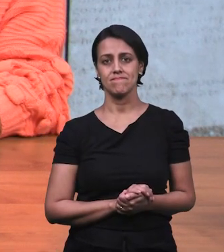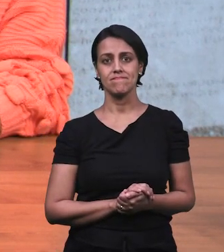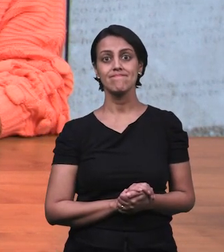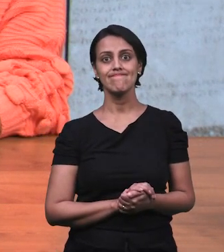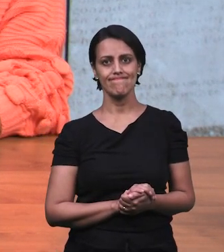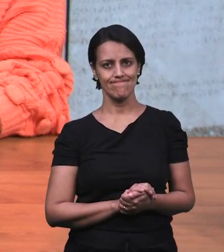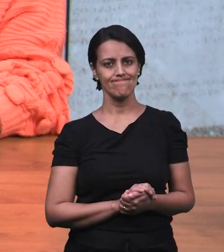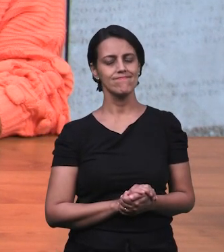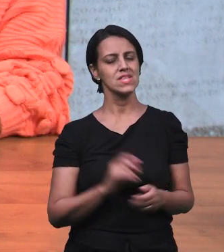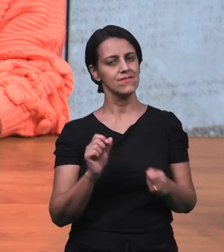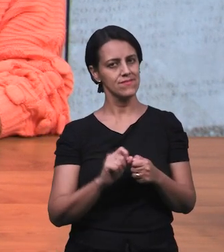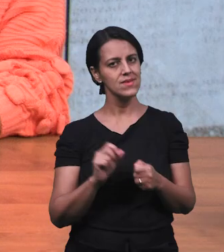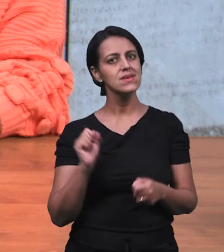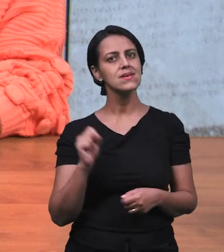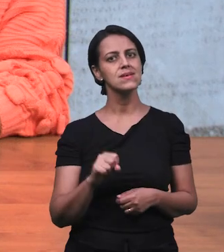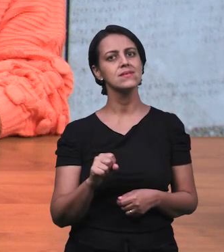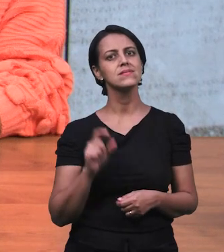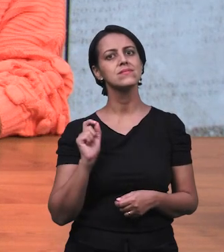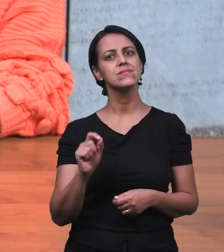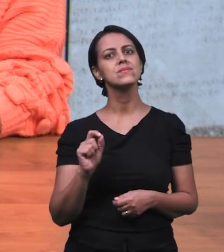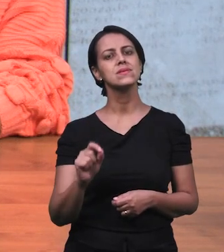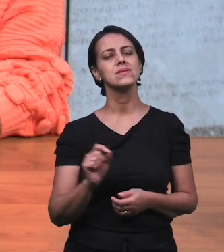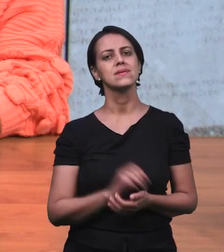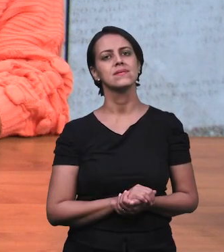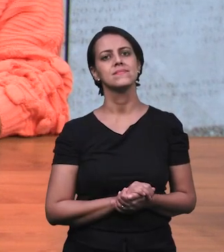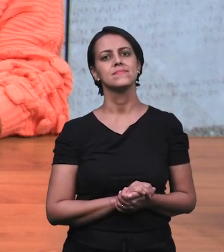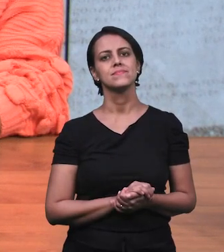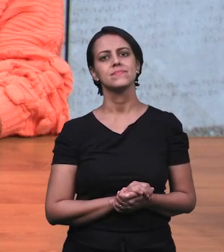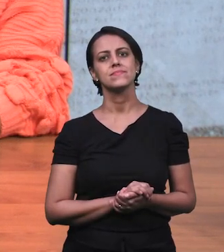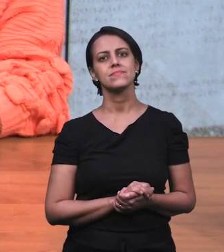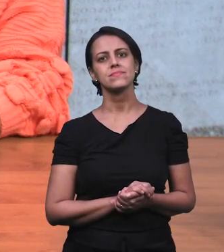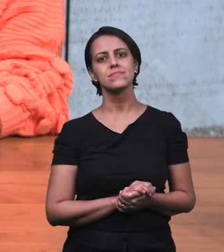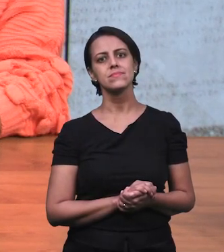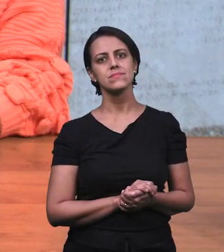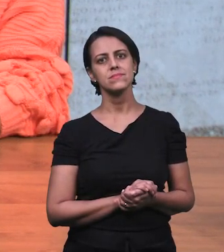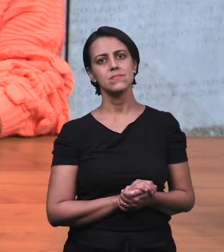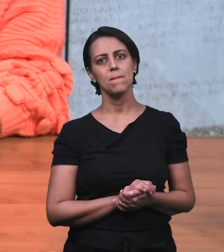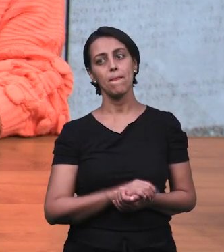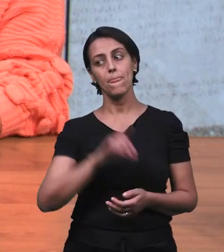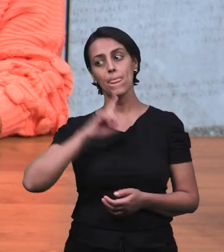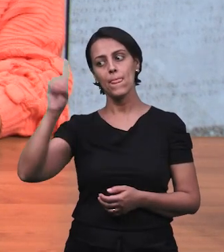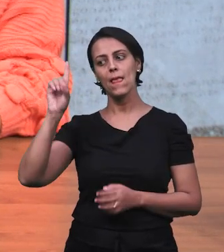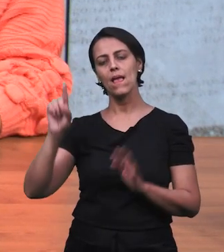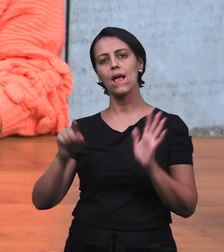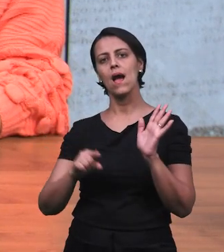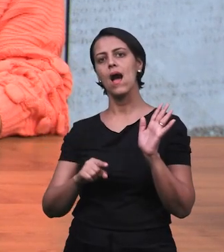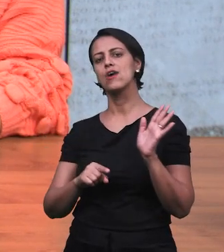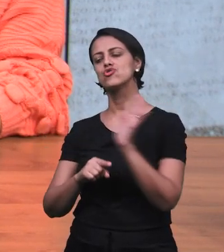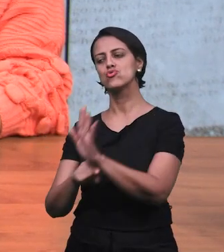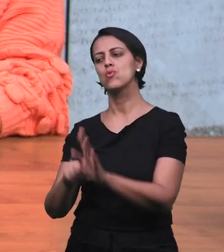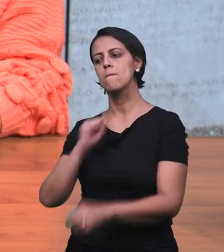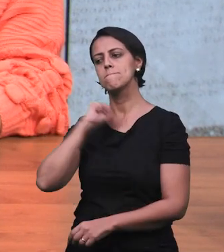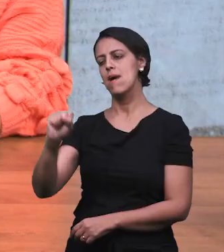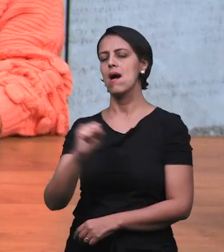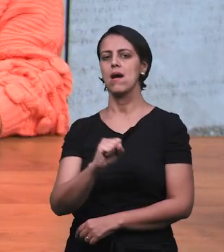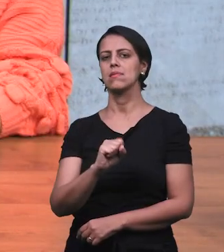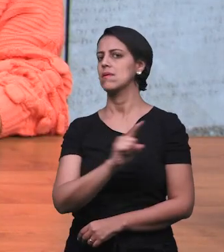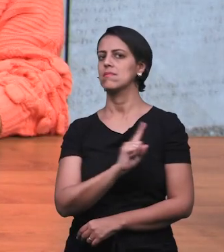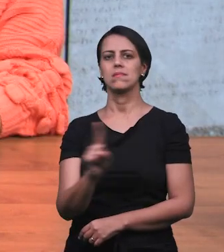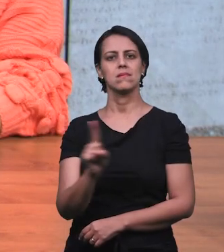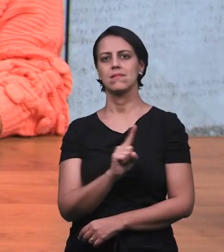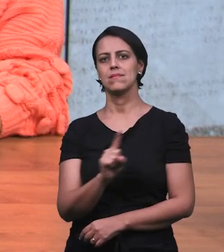lhes fez e livrou-os das mãos dos filhos de Israel e não os mataram. E